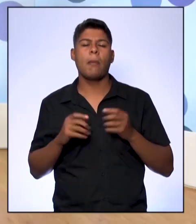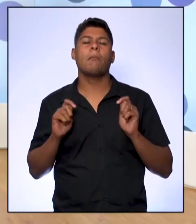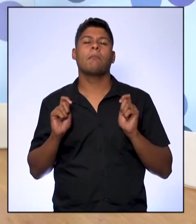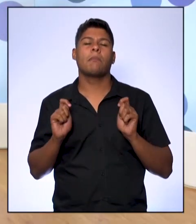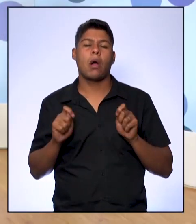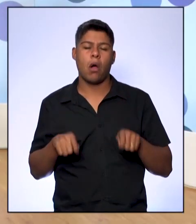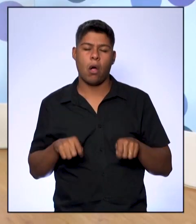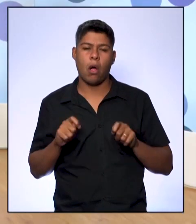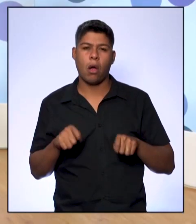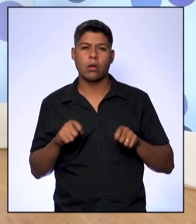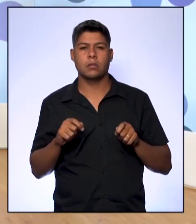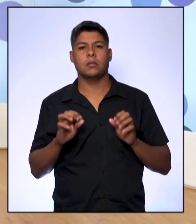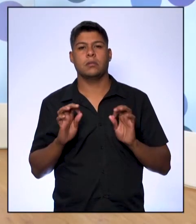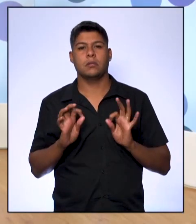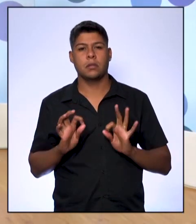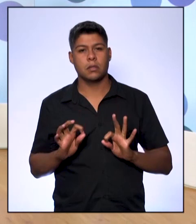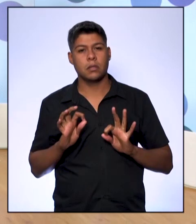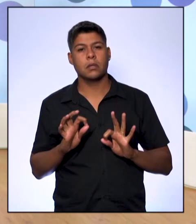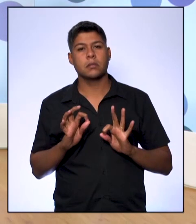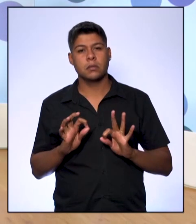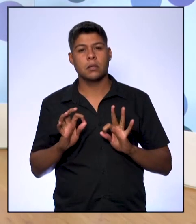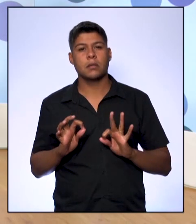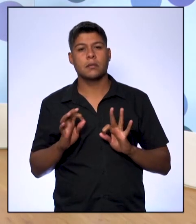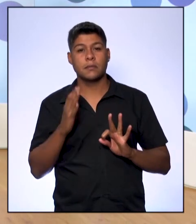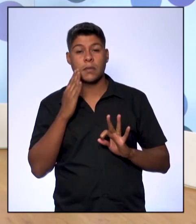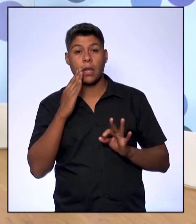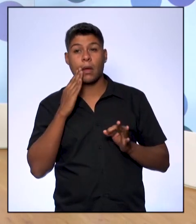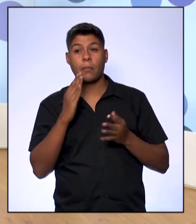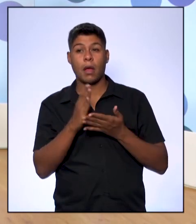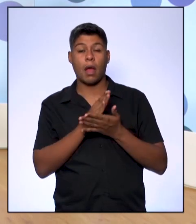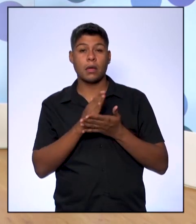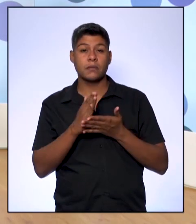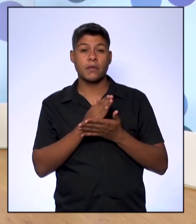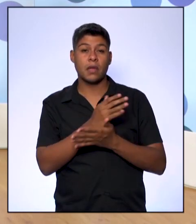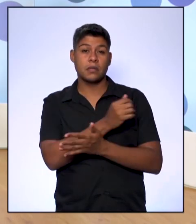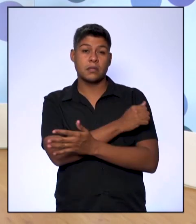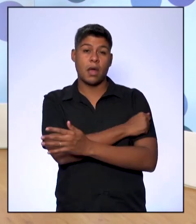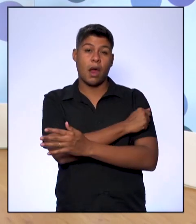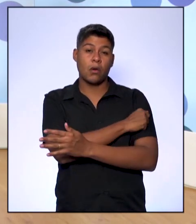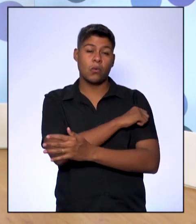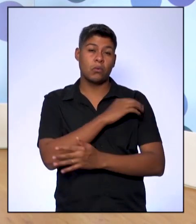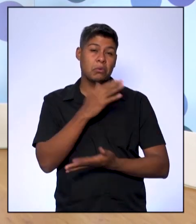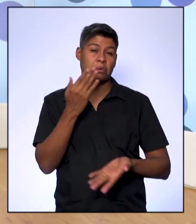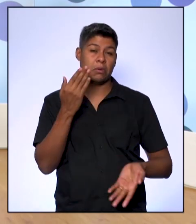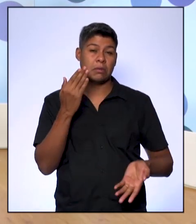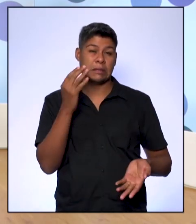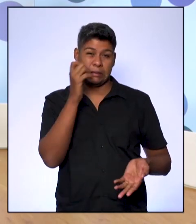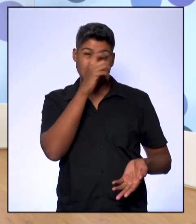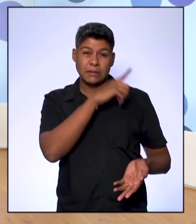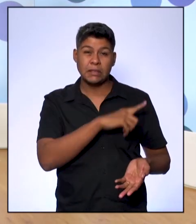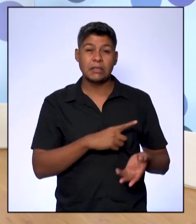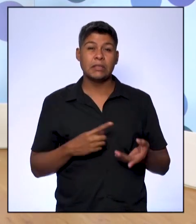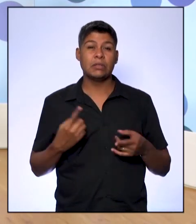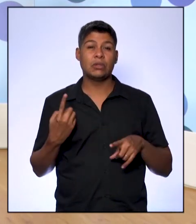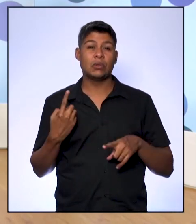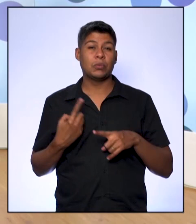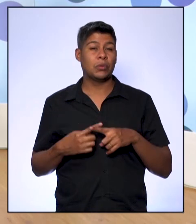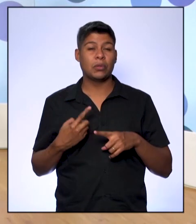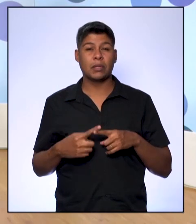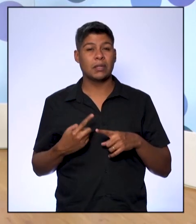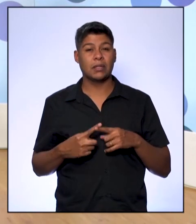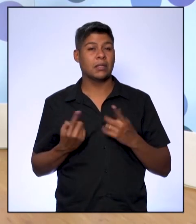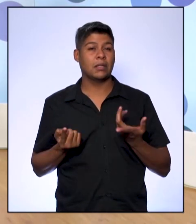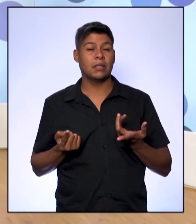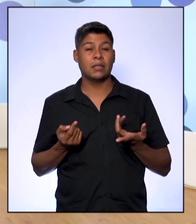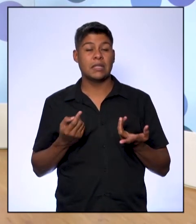pode com certeza né e isso as vezes o aluno acha difícil entender um poema porque porque ele não entendeu o significado